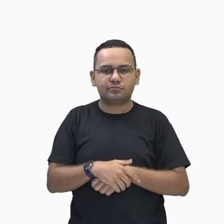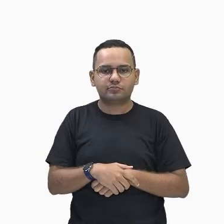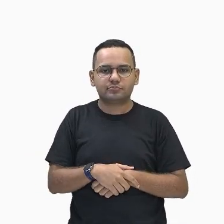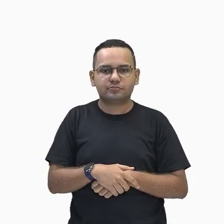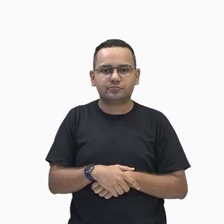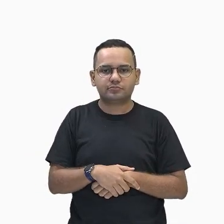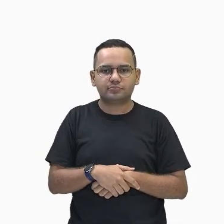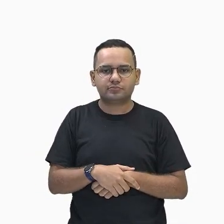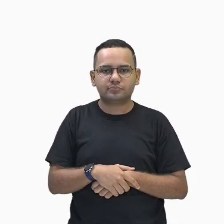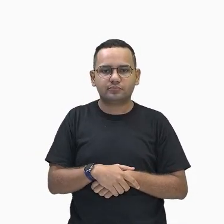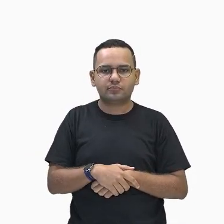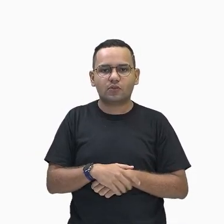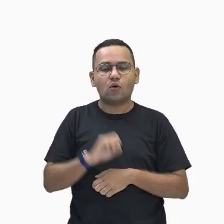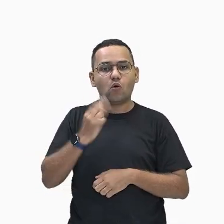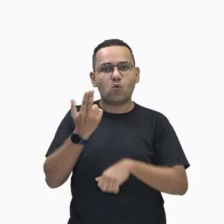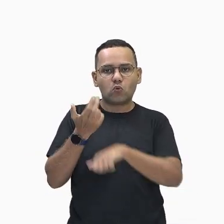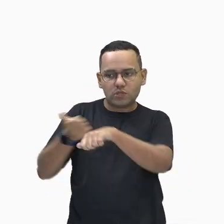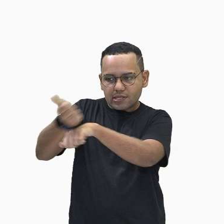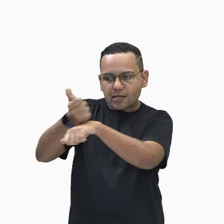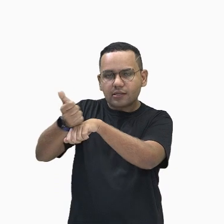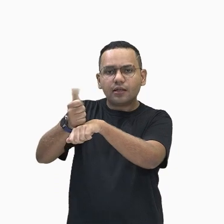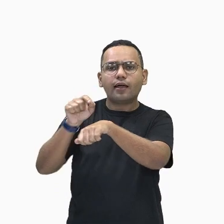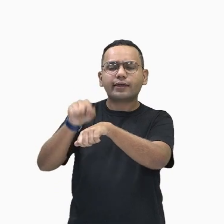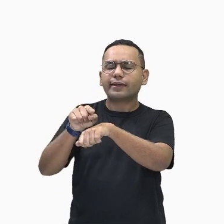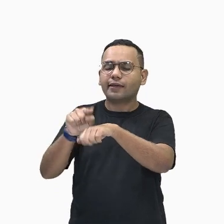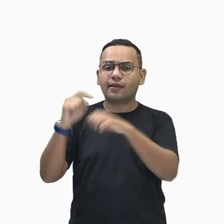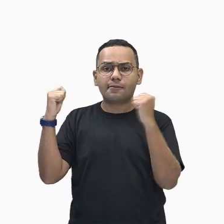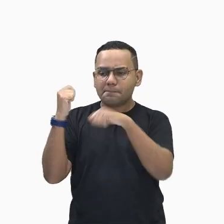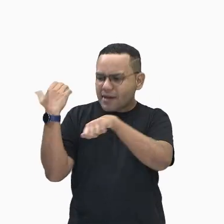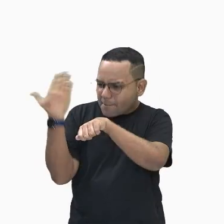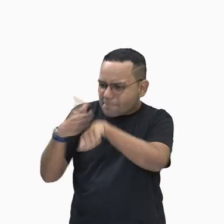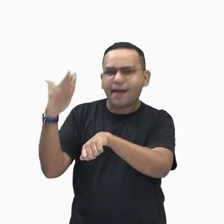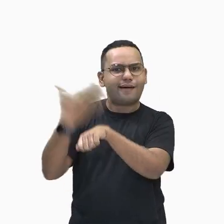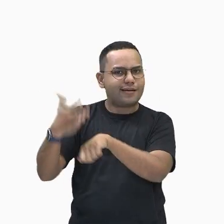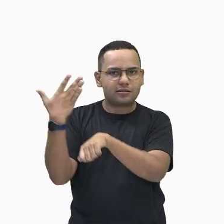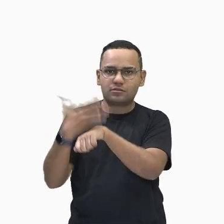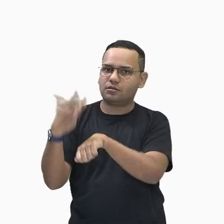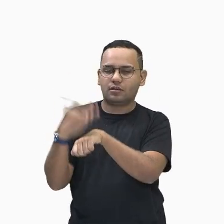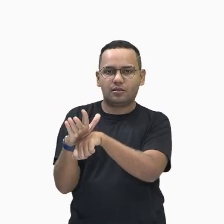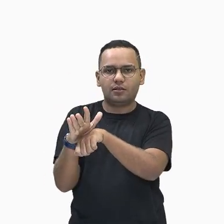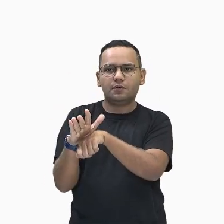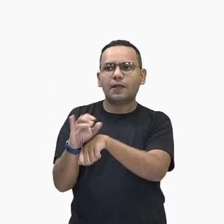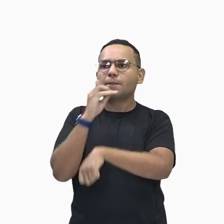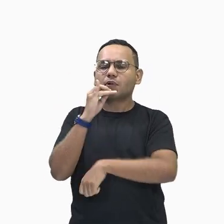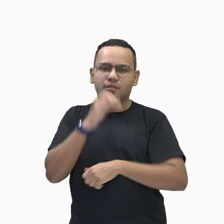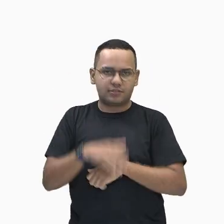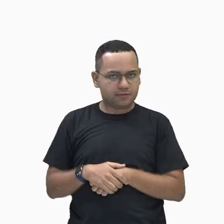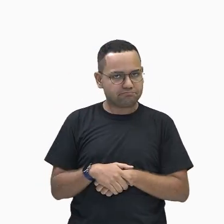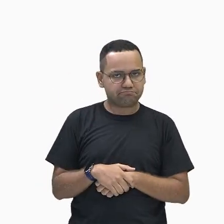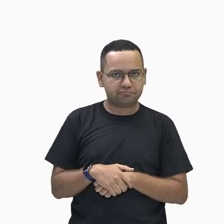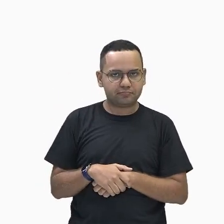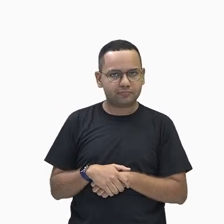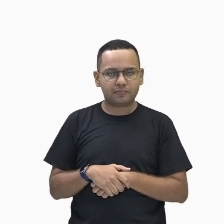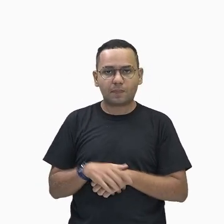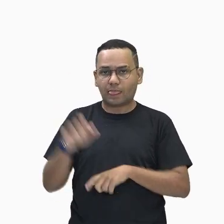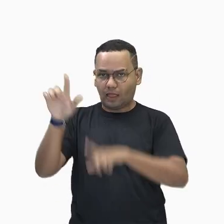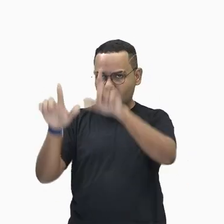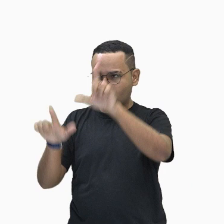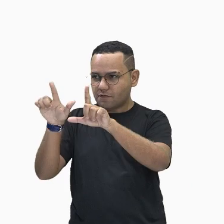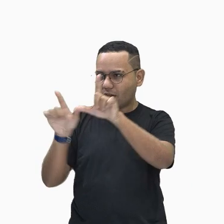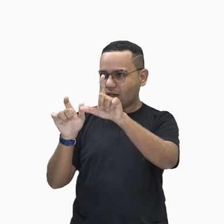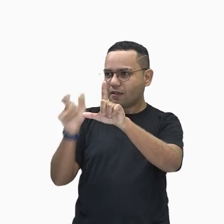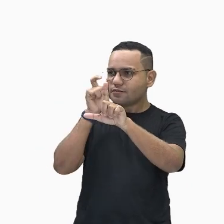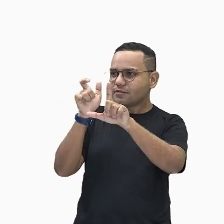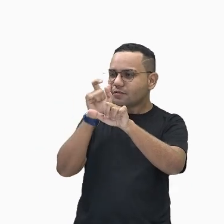no caso dos atletas é fruto do treino Então não é não há como eu querer simplesmente olhar na televisão aquele cara eu quero ser como ele